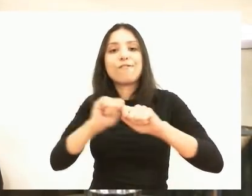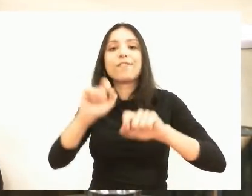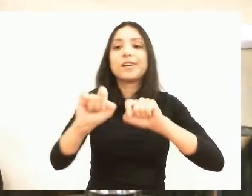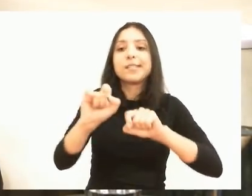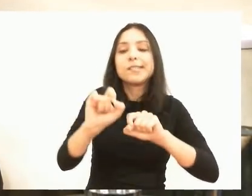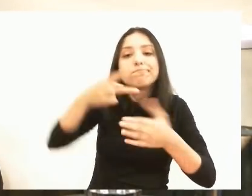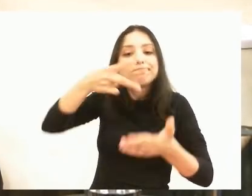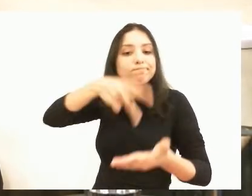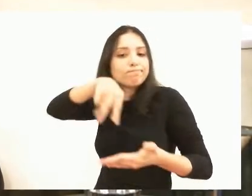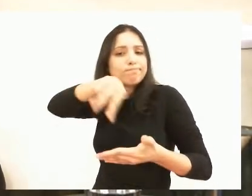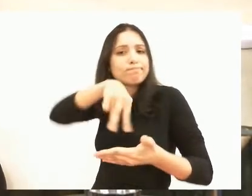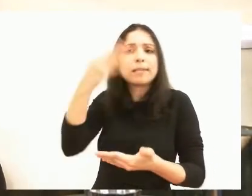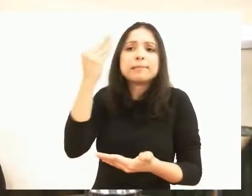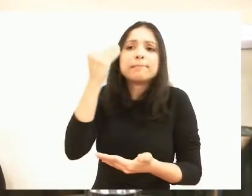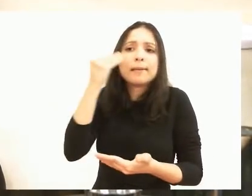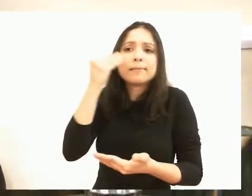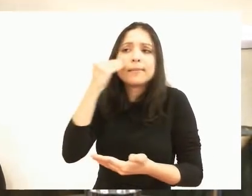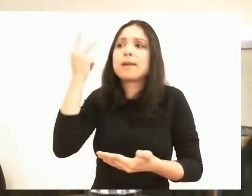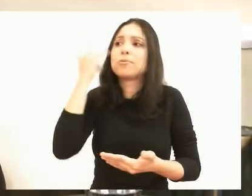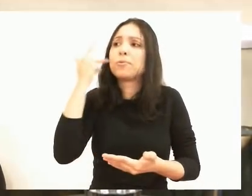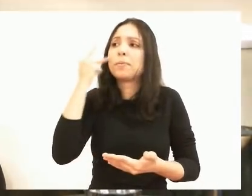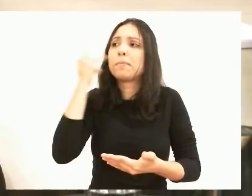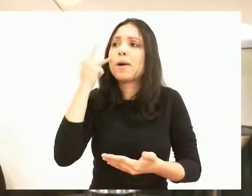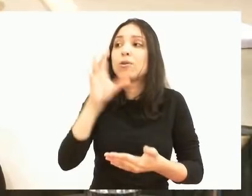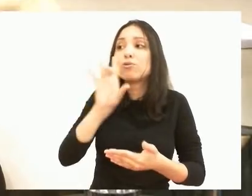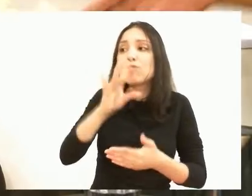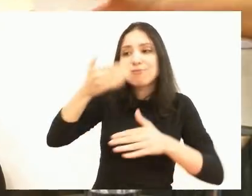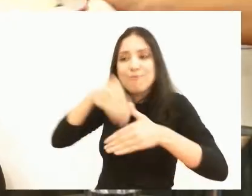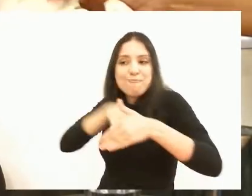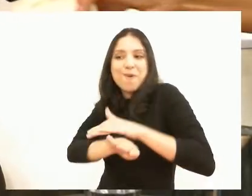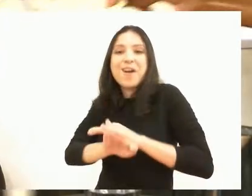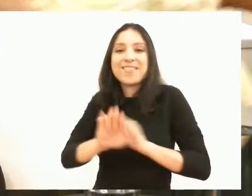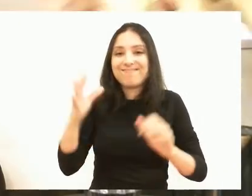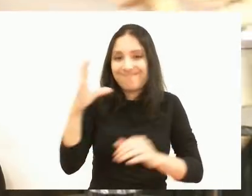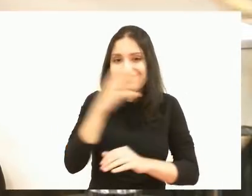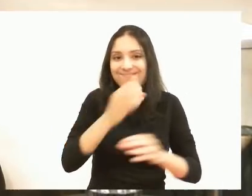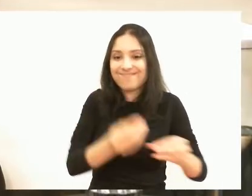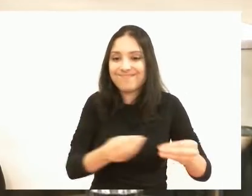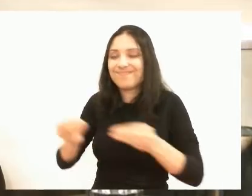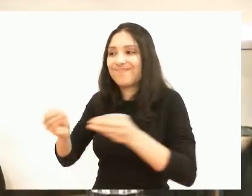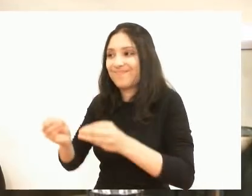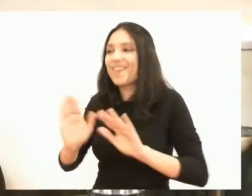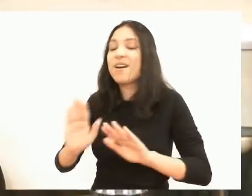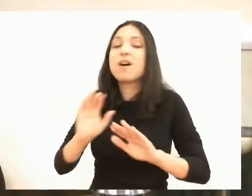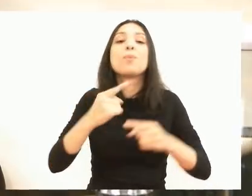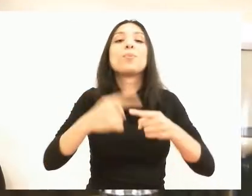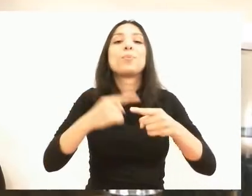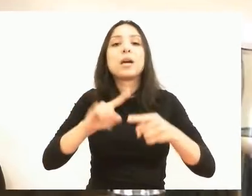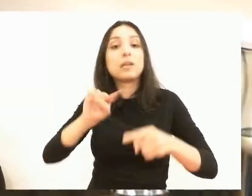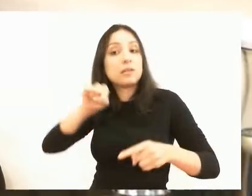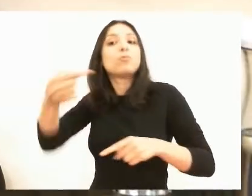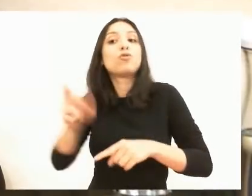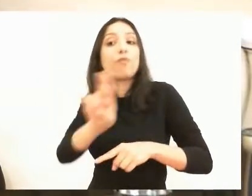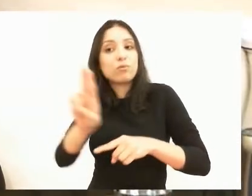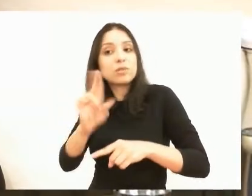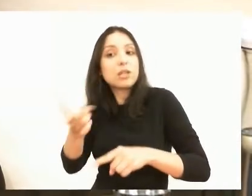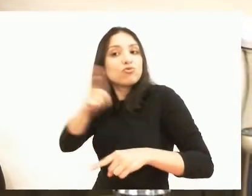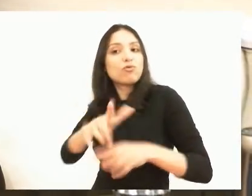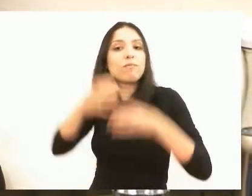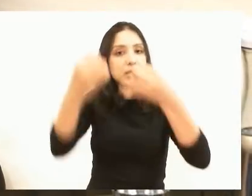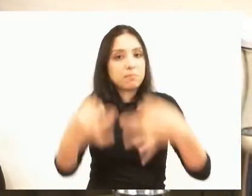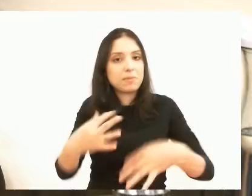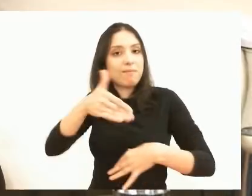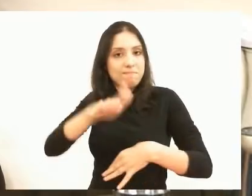estudos da presença vou tirar a sedac se então use depois eu uso um pouquinho